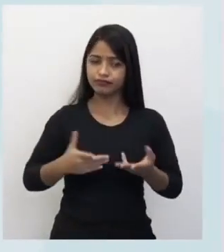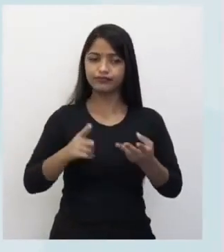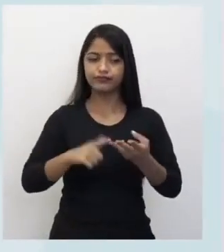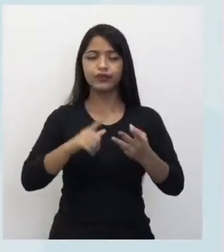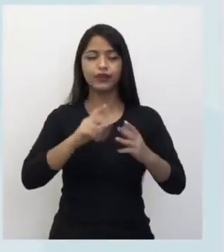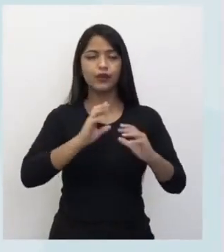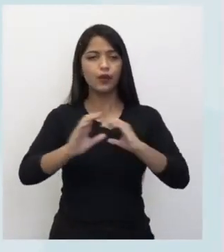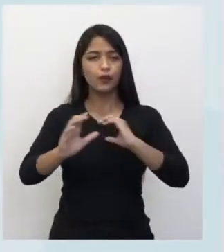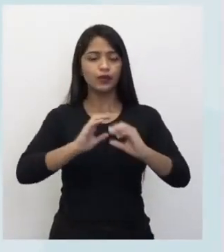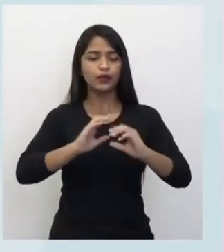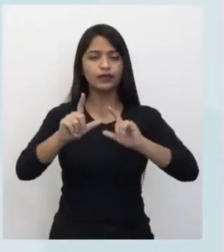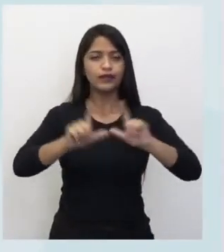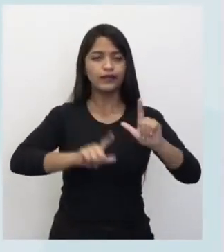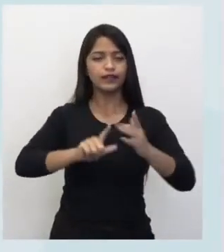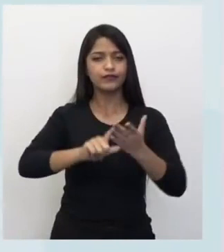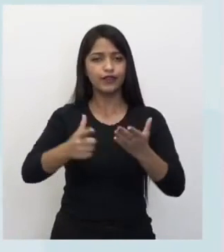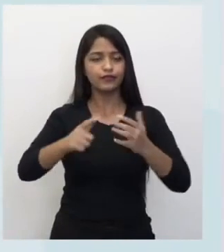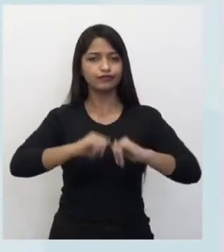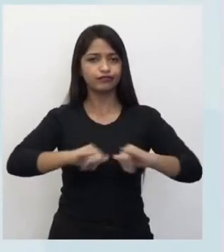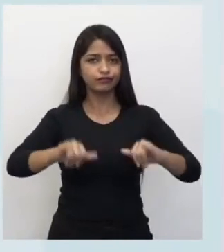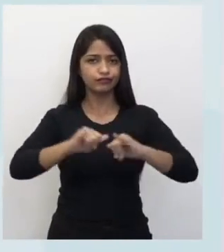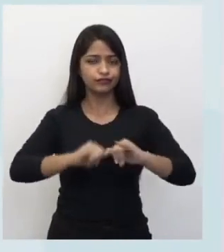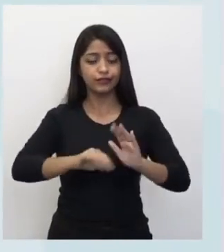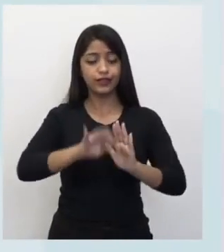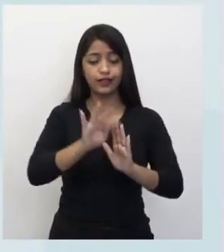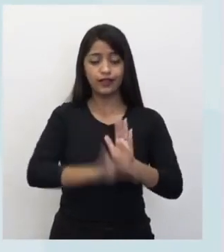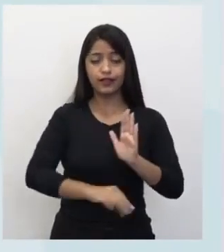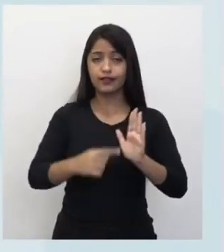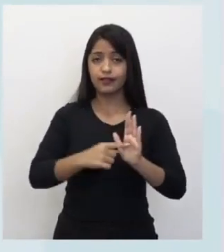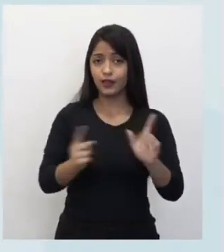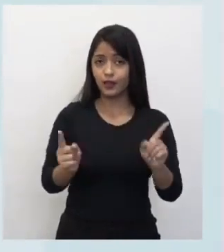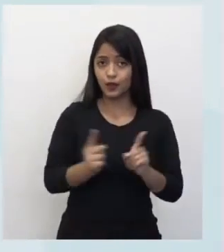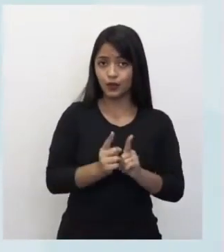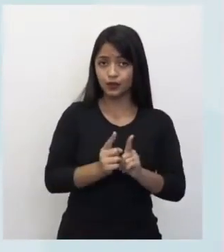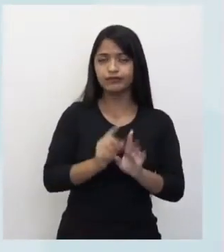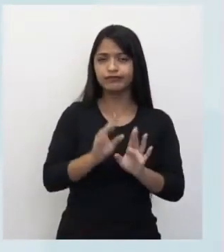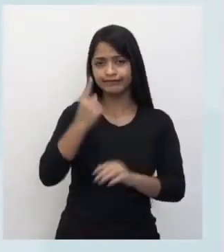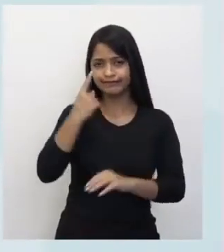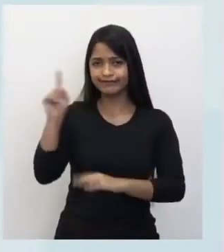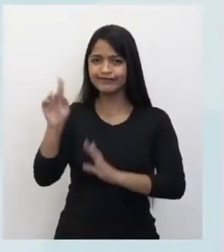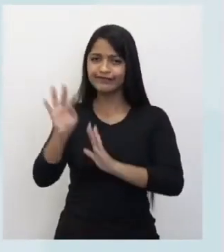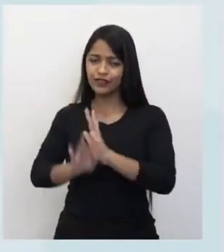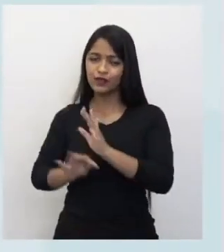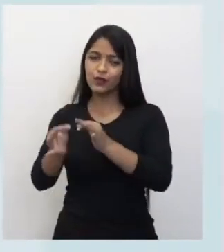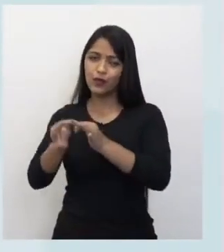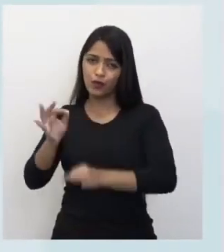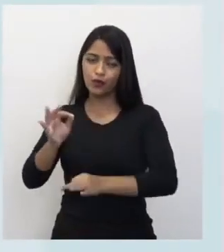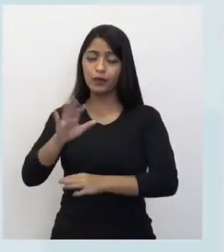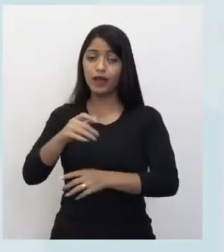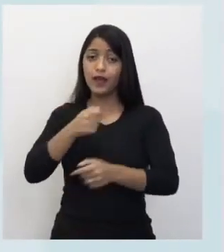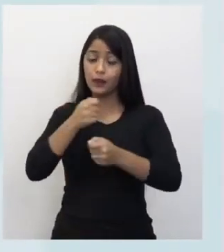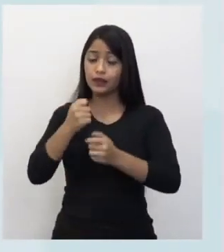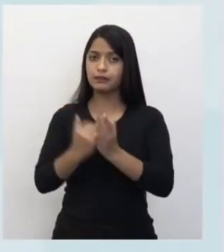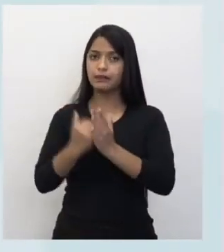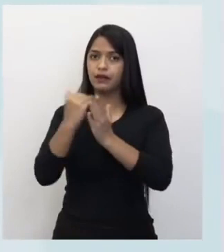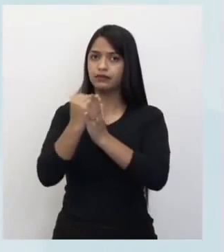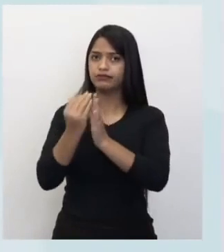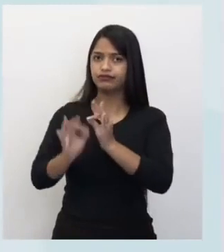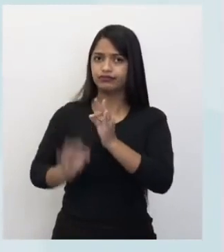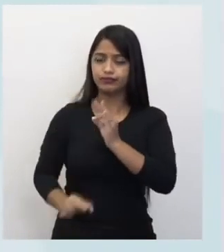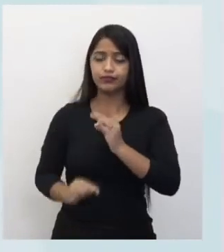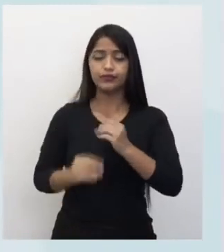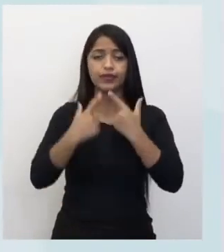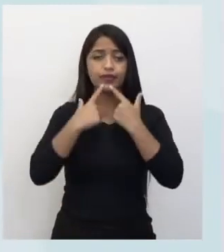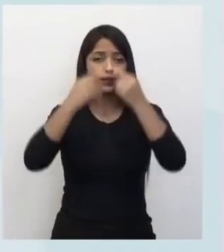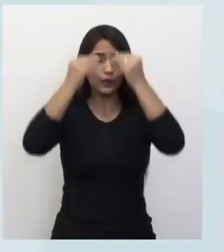aula passada, tem que ser um texto relativamente curto, embora esse texto foi um pouquinho longo, mas não é tão extenso como uma reportagem, né? Linguagem formal,